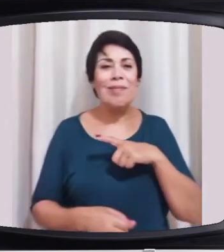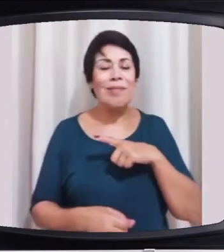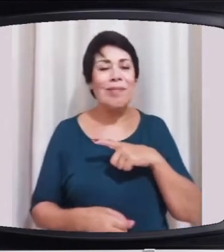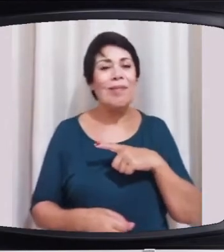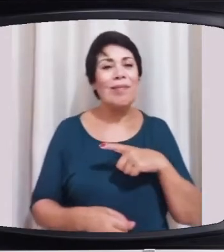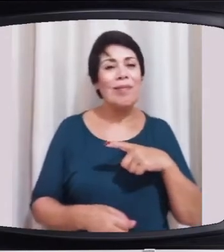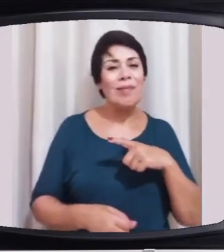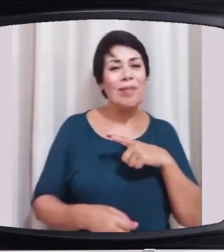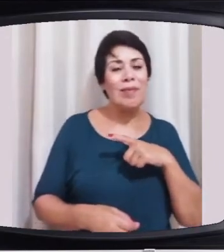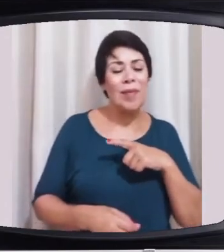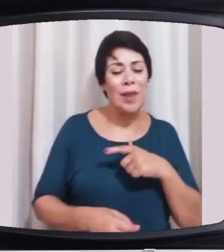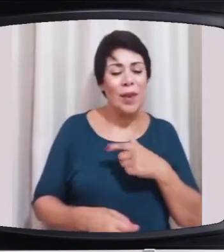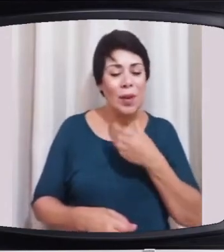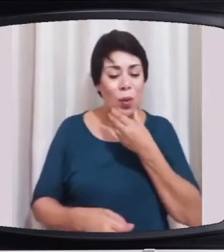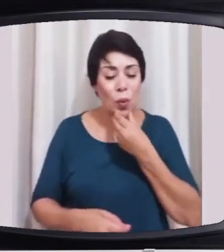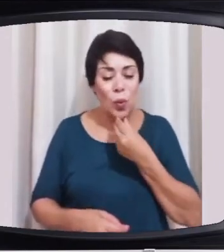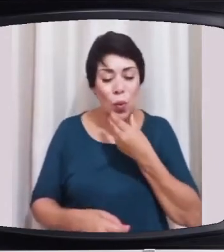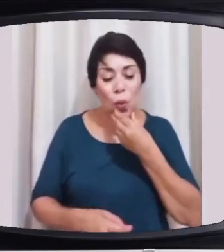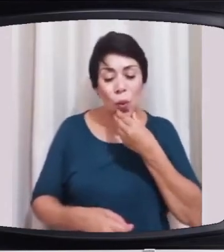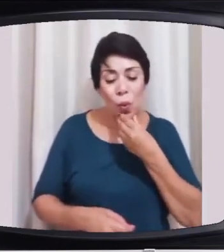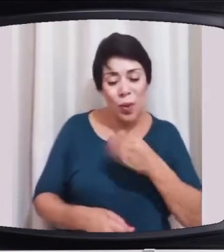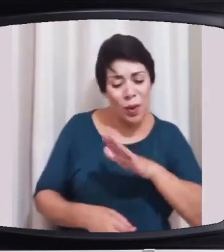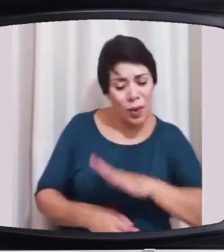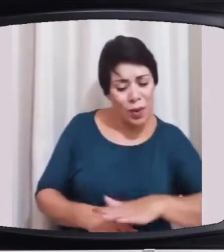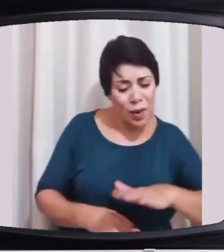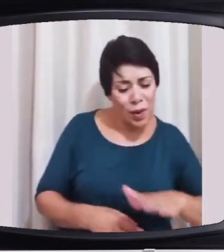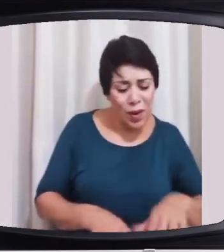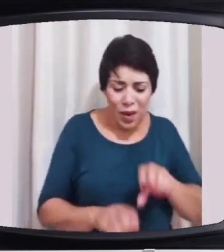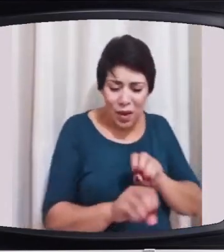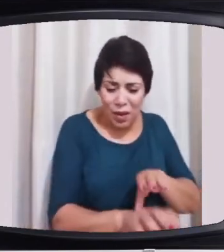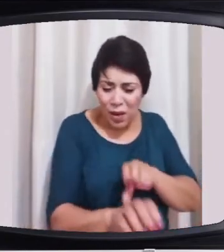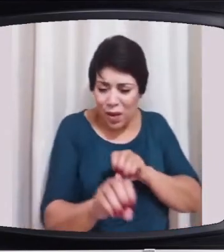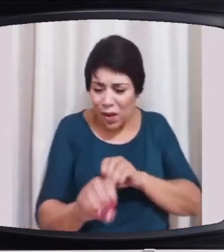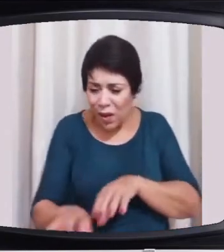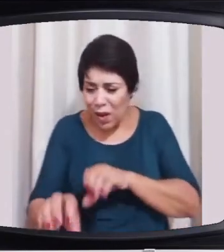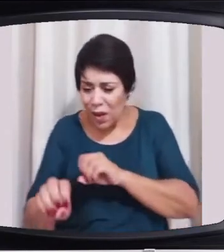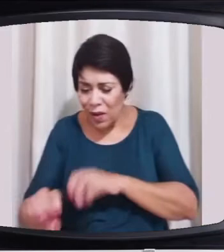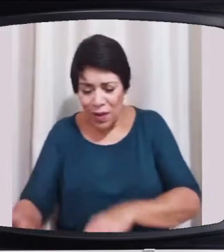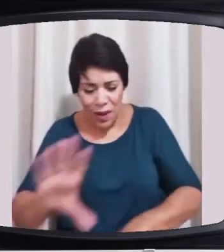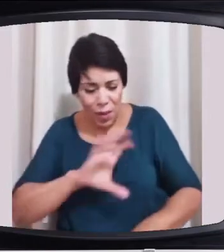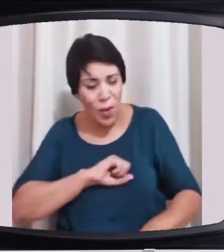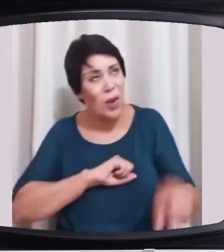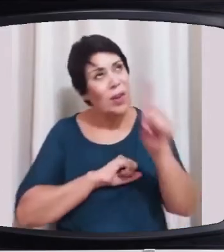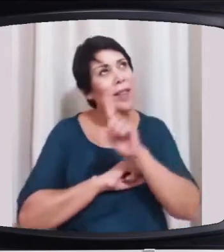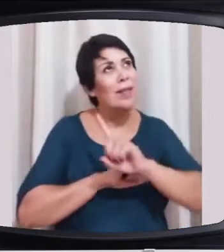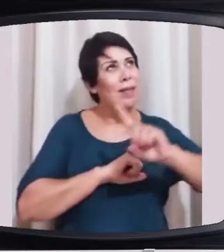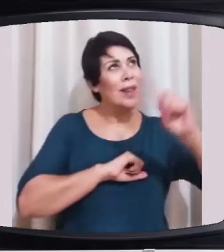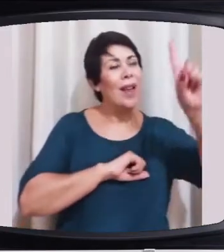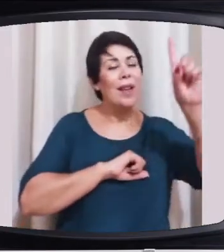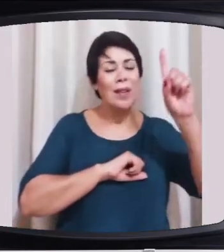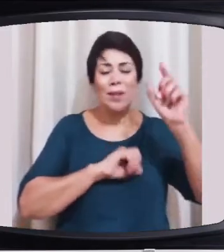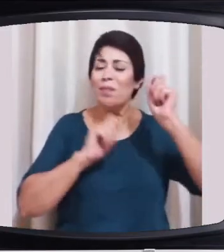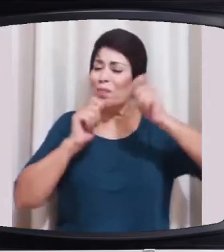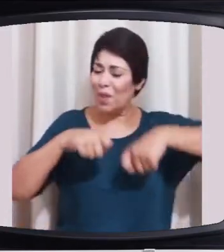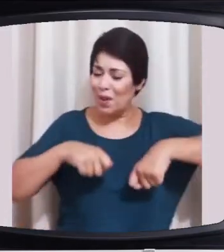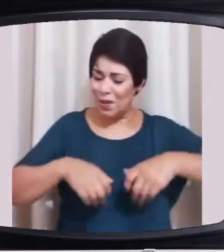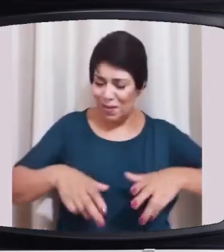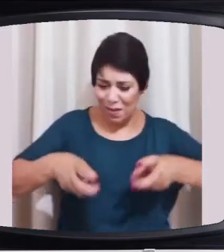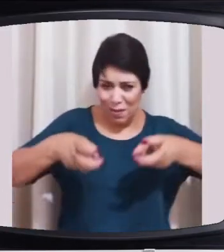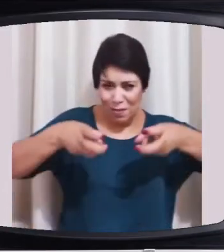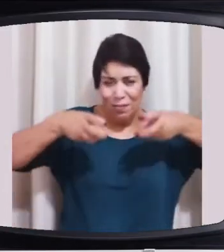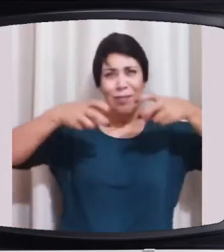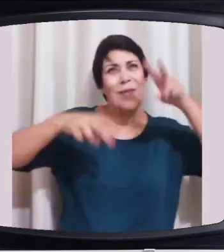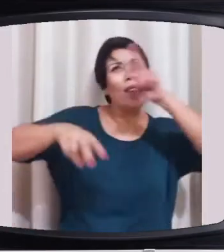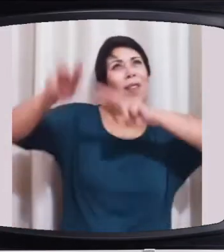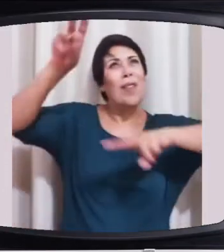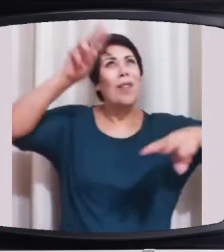nas mãos do menino que ensinou o amor de Jah. Eu posso ver os